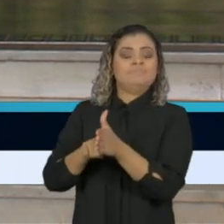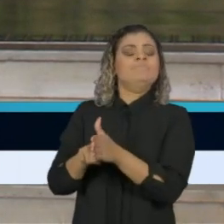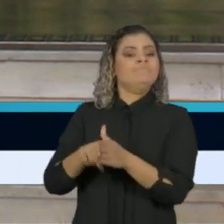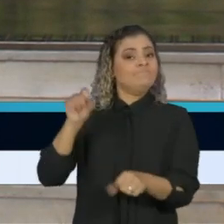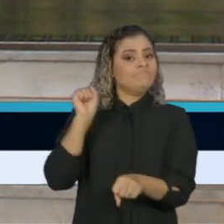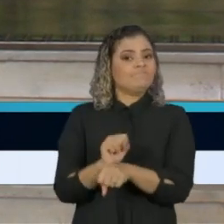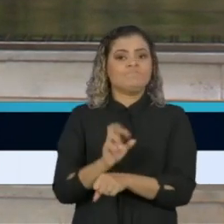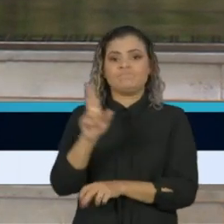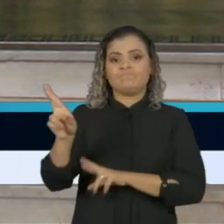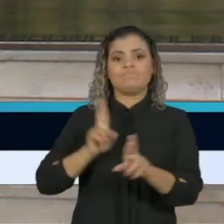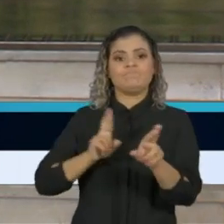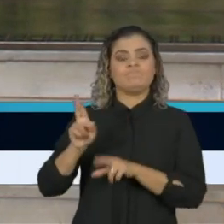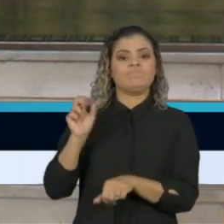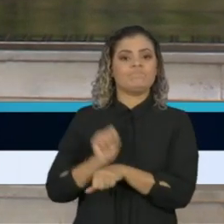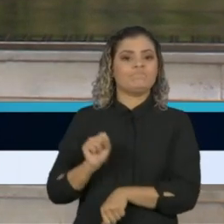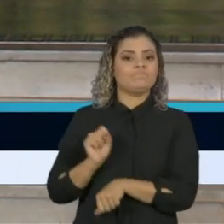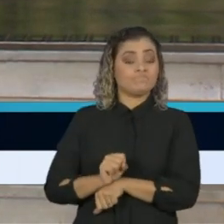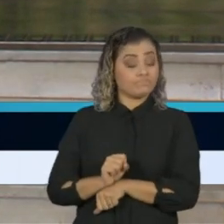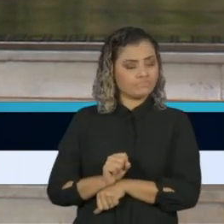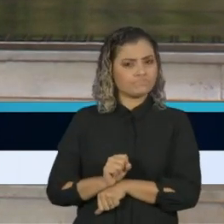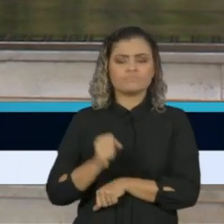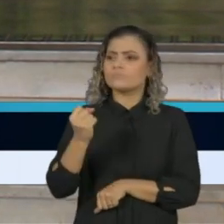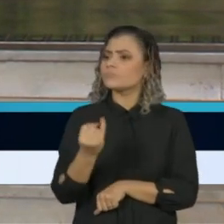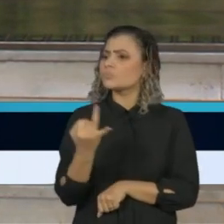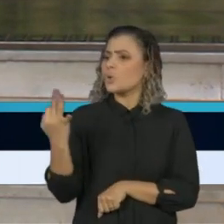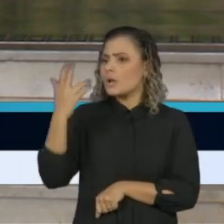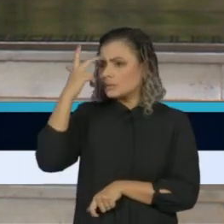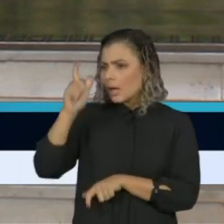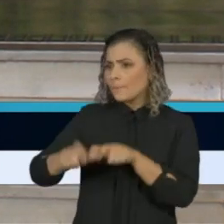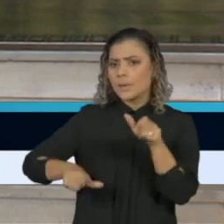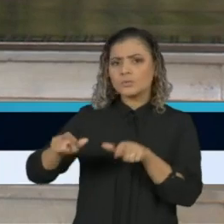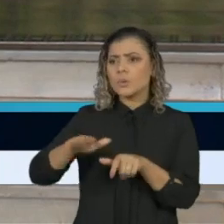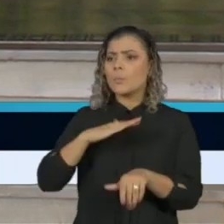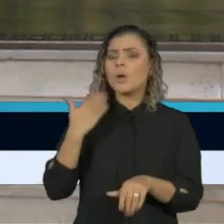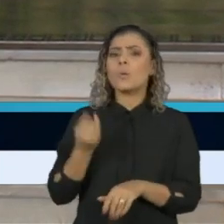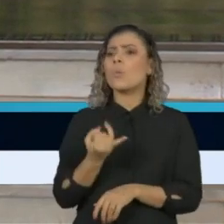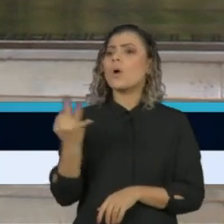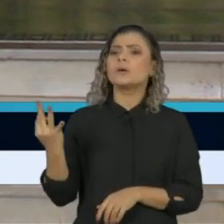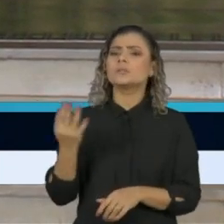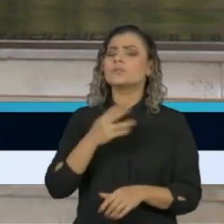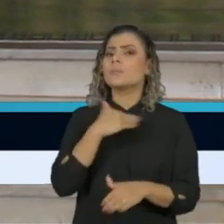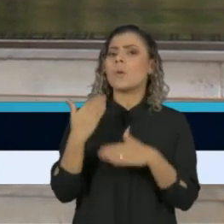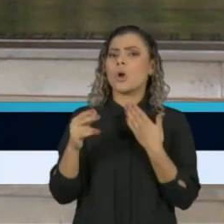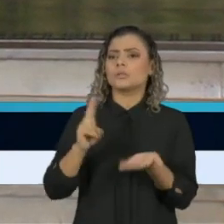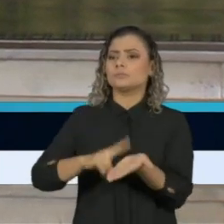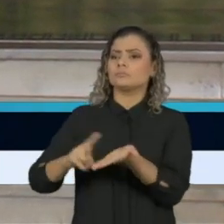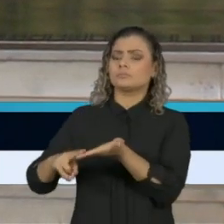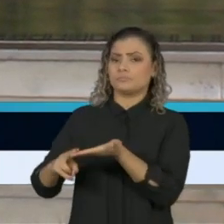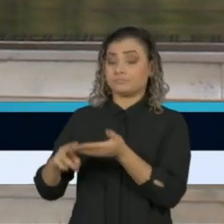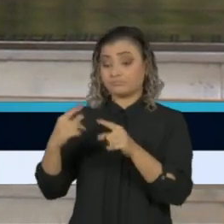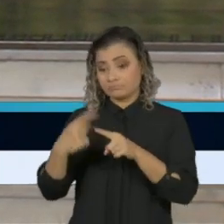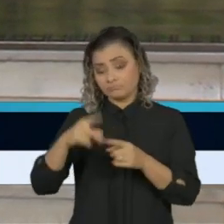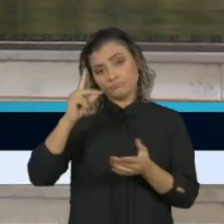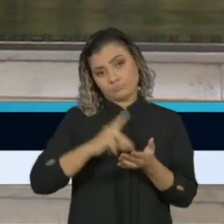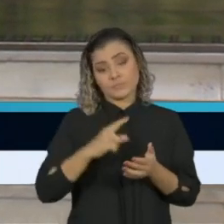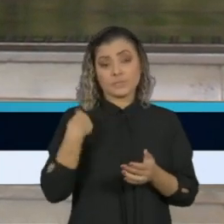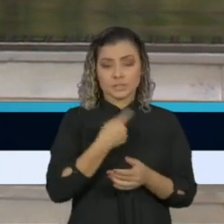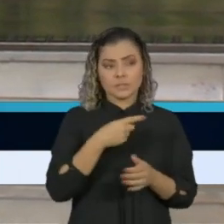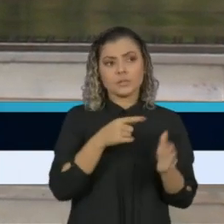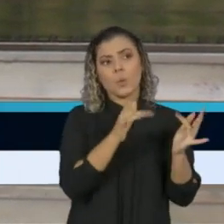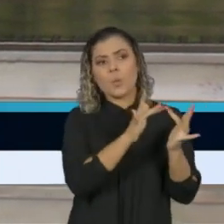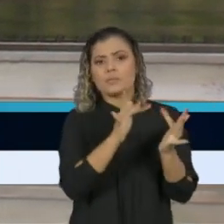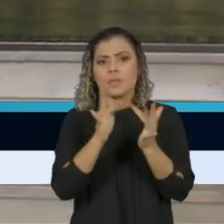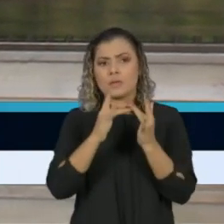aguardando o resultado. Quantos são de pessoas que morreram? Quantos óbitos? A gente tem mantido contato